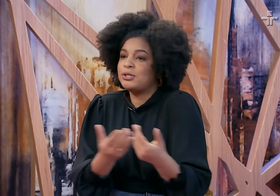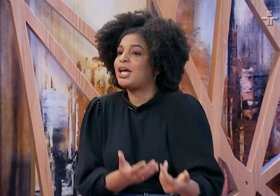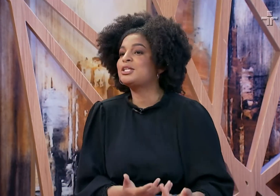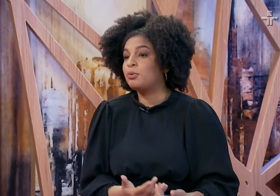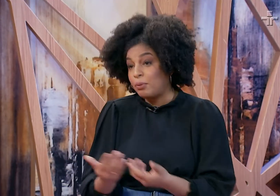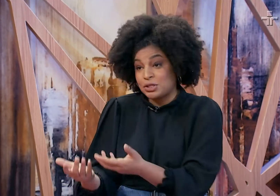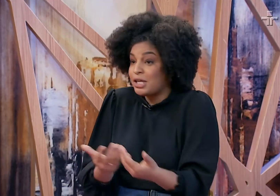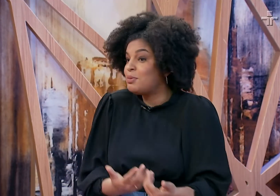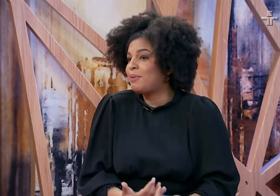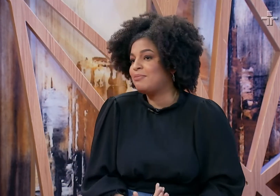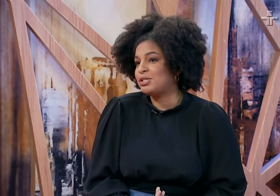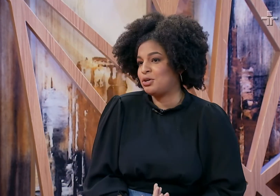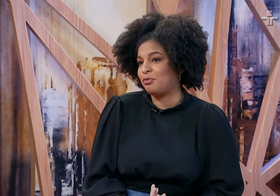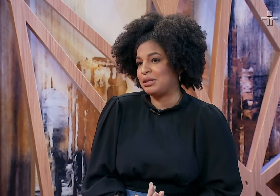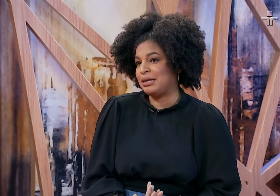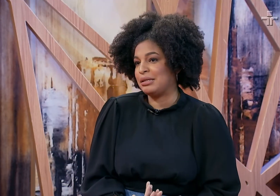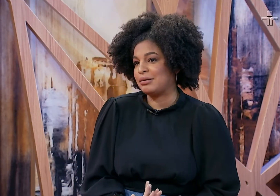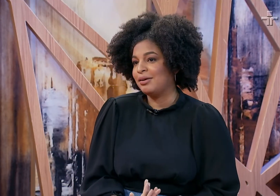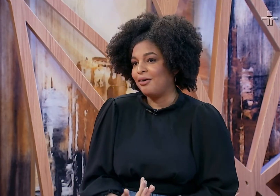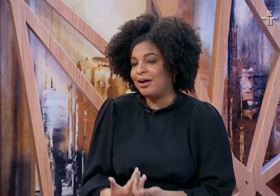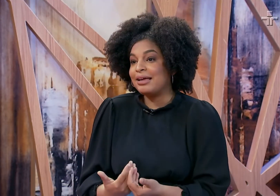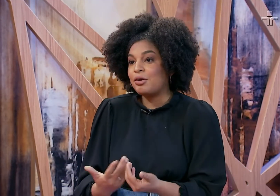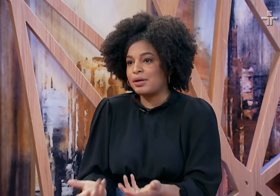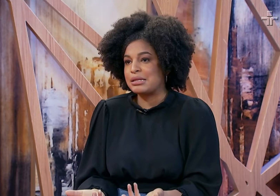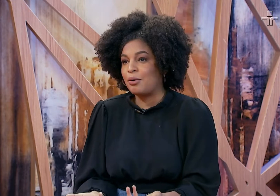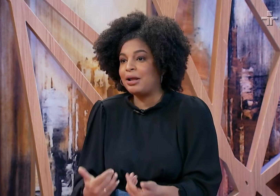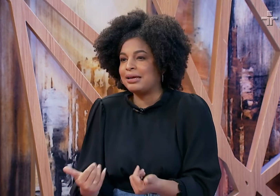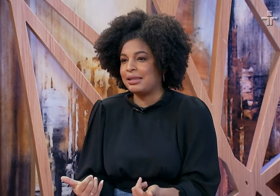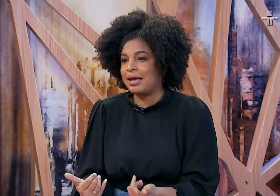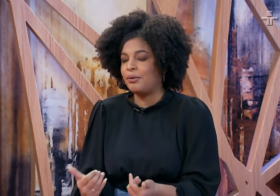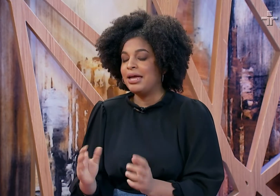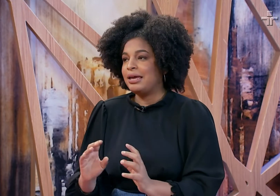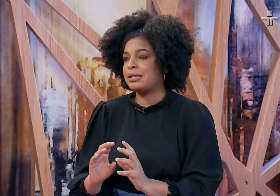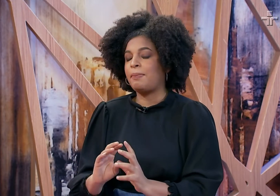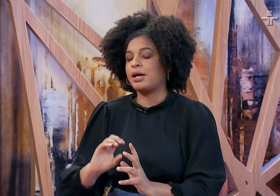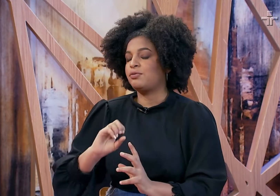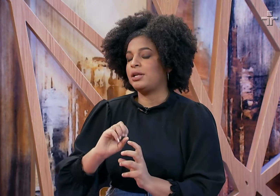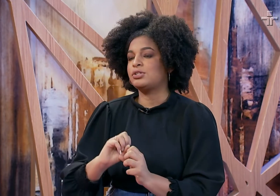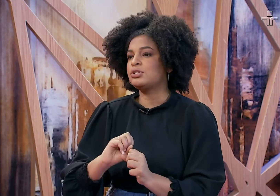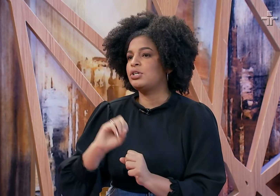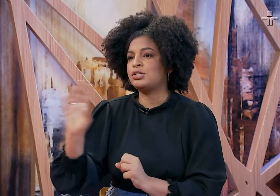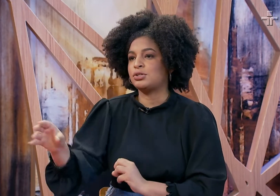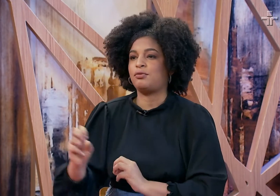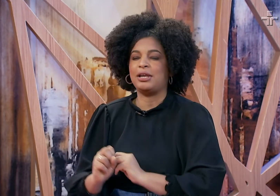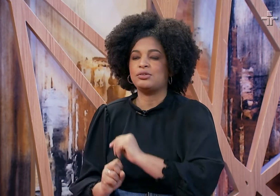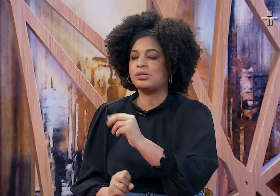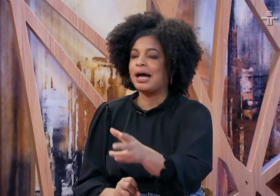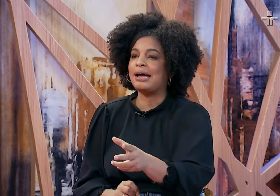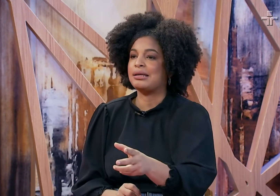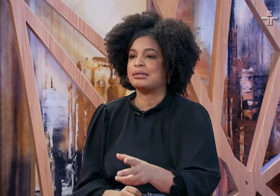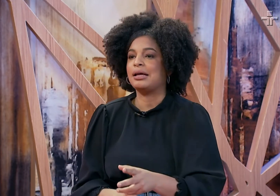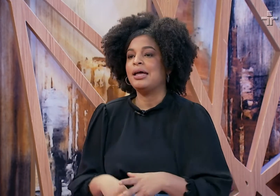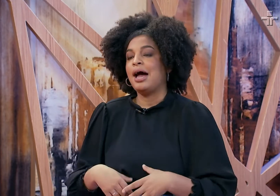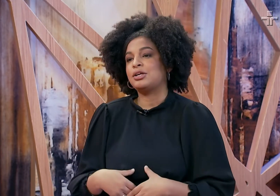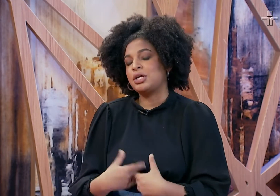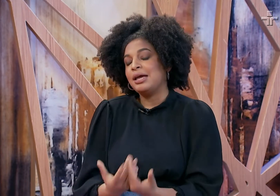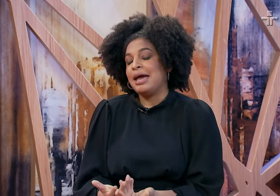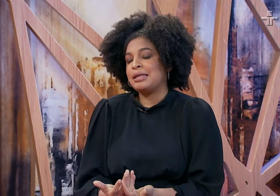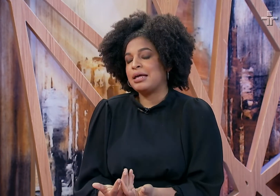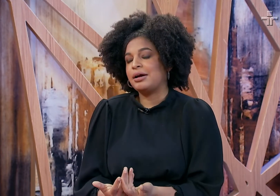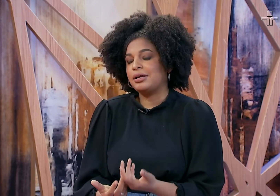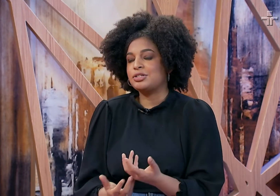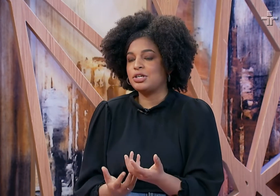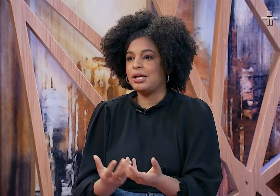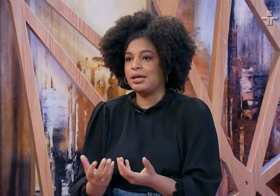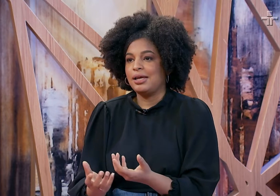o podcast me permitiu fazer isso. Olha a inovação, olha que legal. E aí você pega diferentes nichos, diferentes áreas, né? Acho que